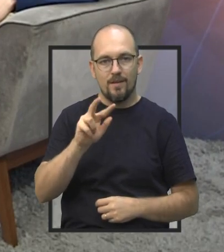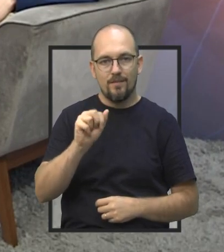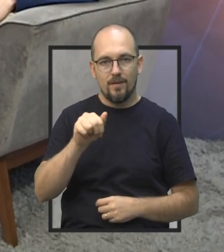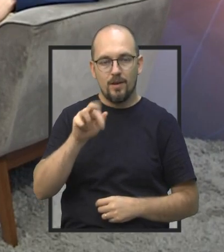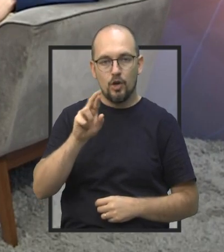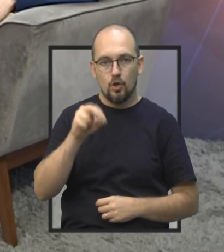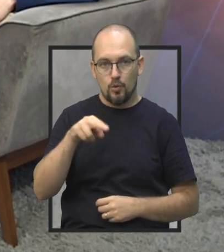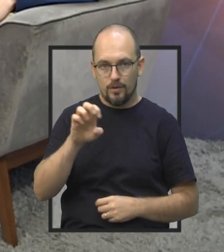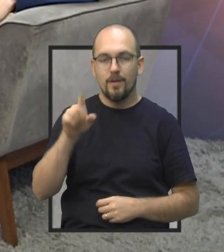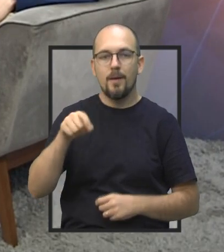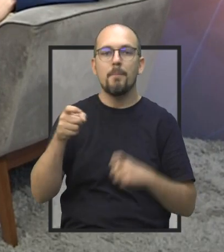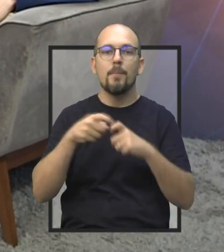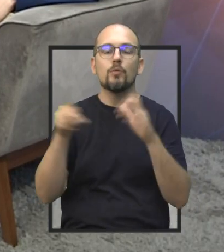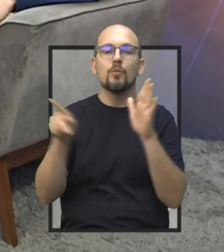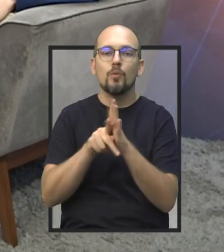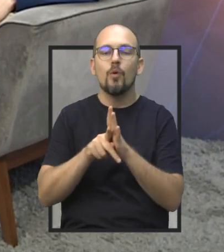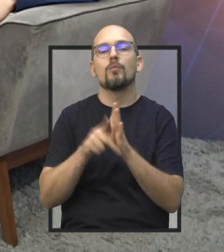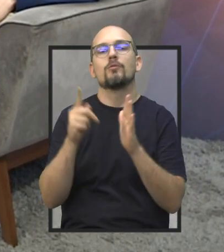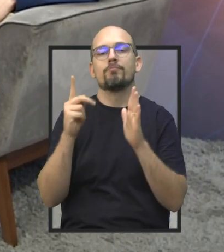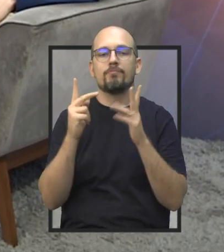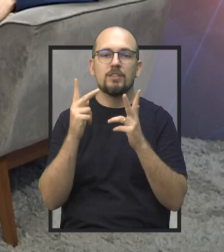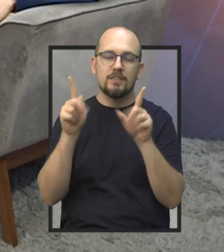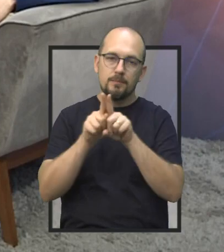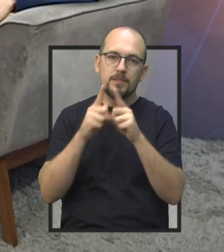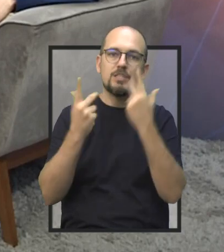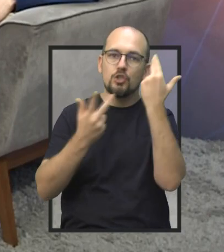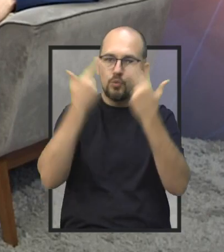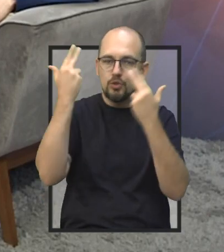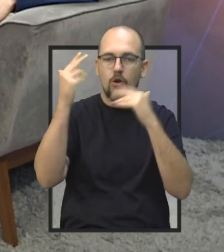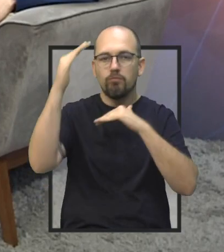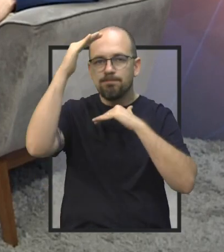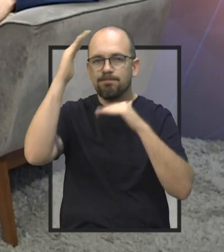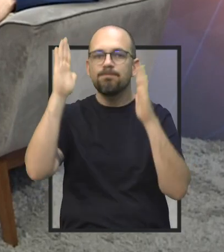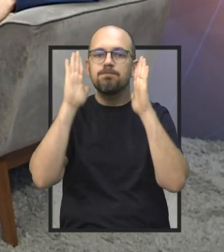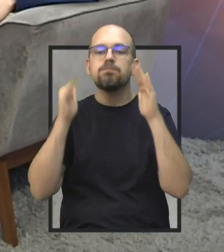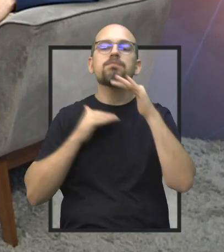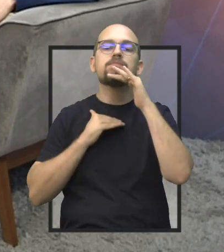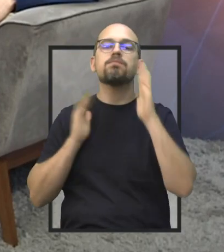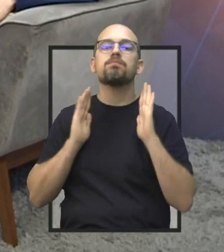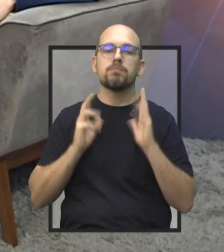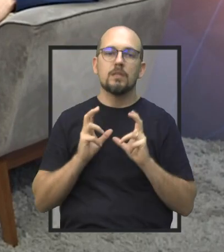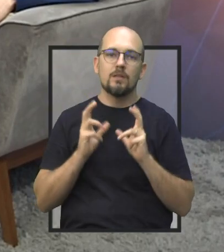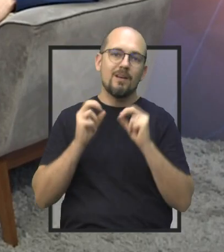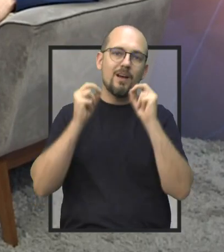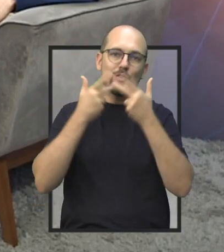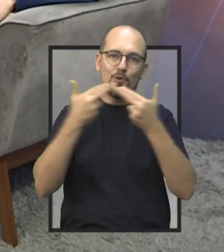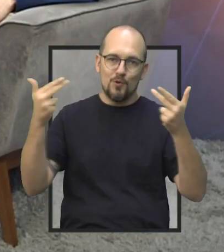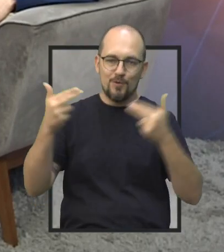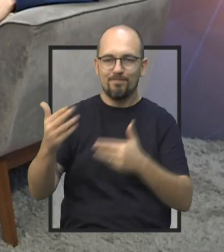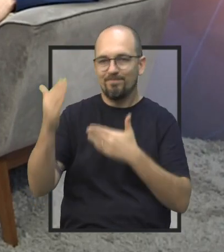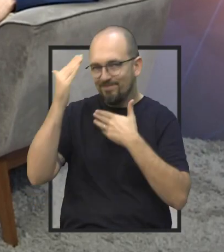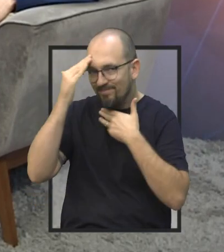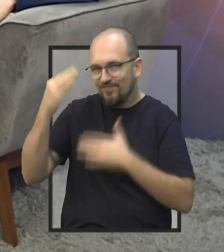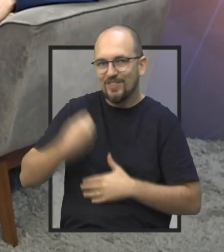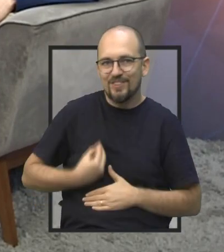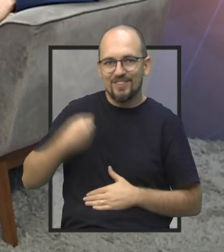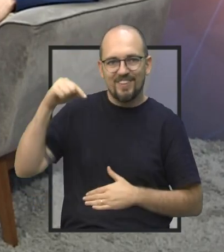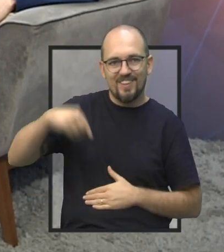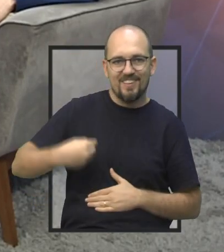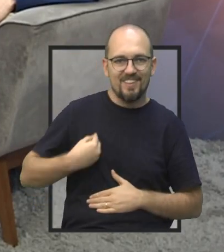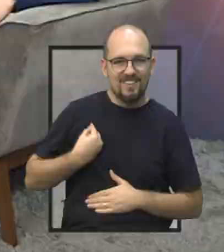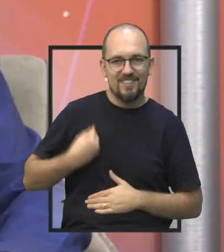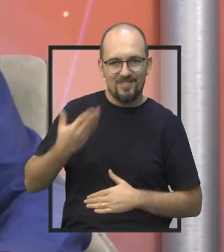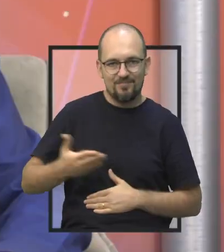otorrinolaringologista e cirurgião da cabeça e do pescoço. Mais uma vez, Dr. Otávio, muito obrigado por sua presença. Obrigado,